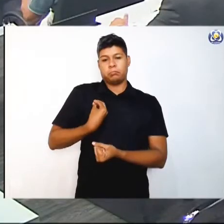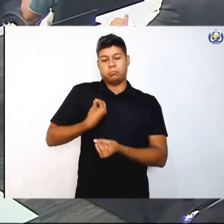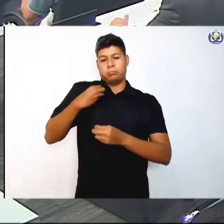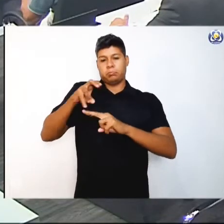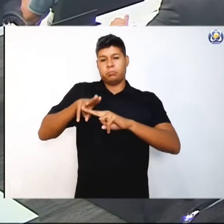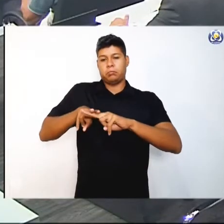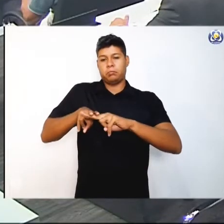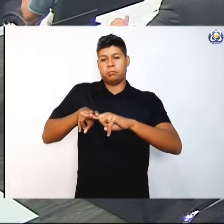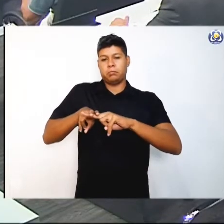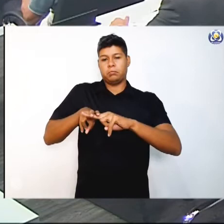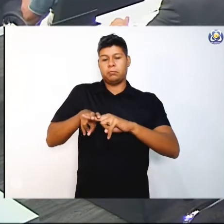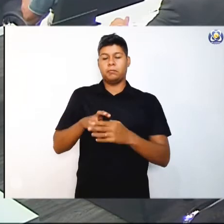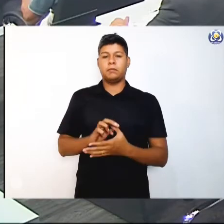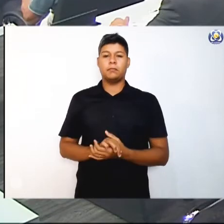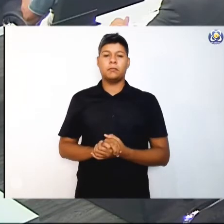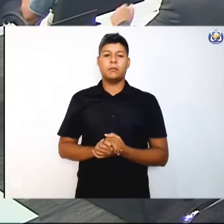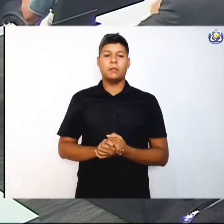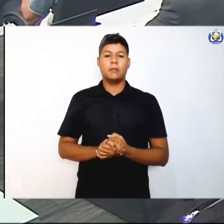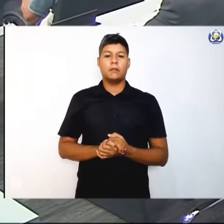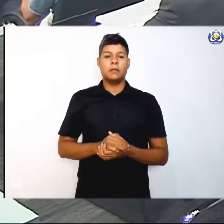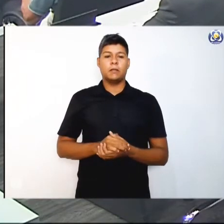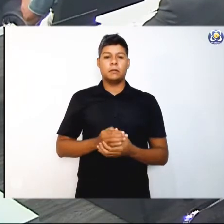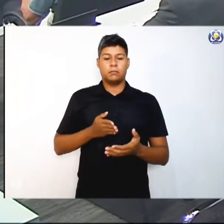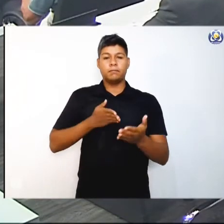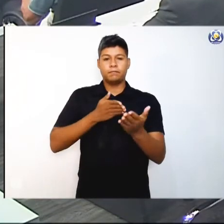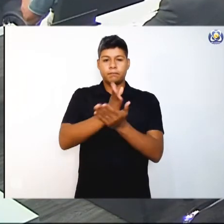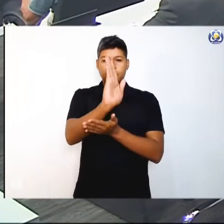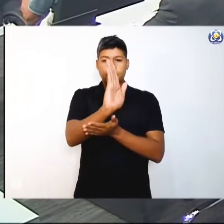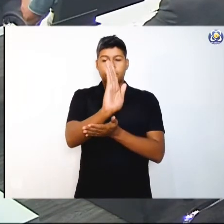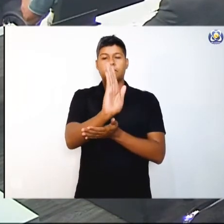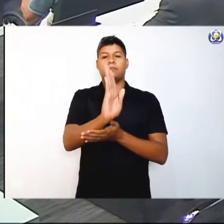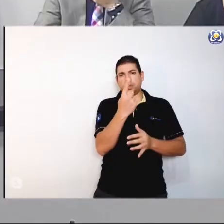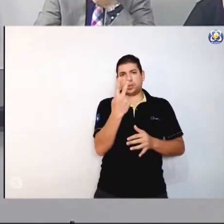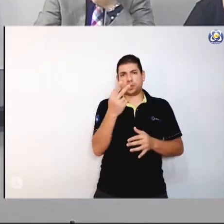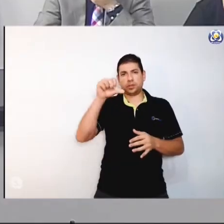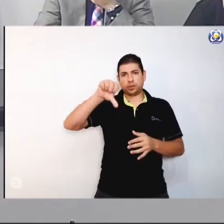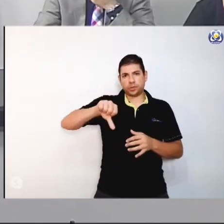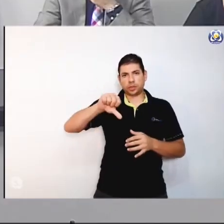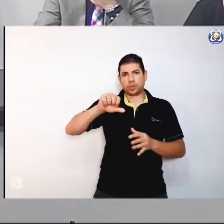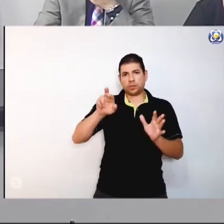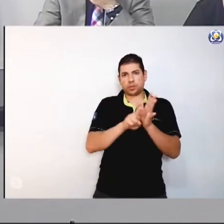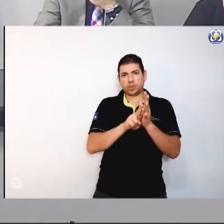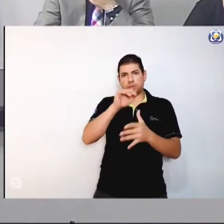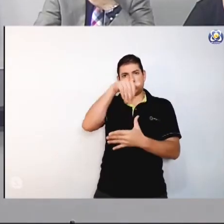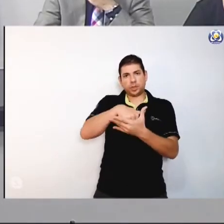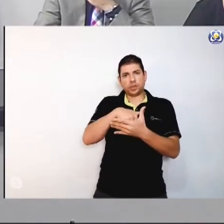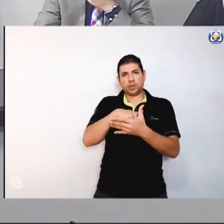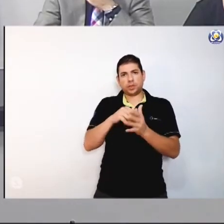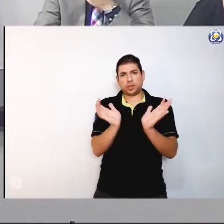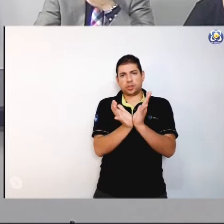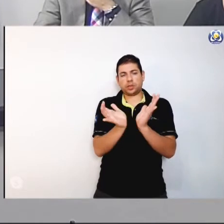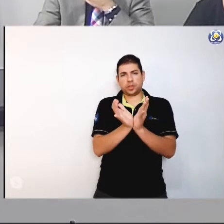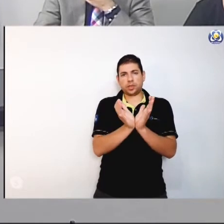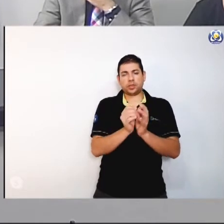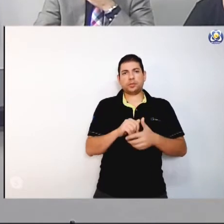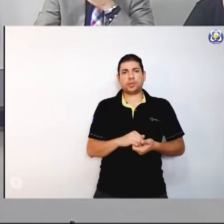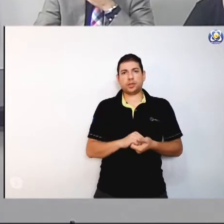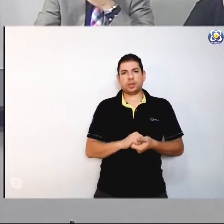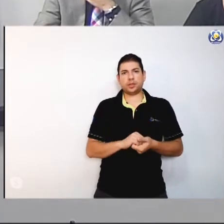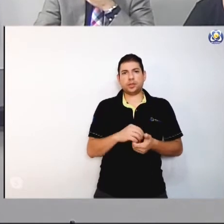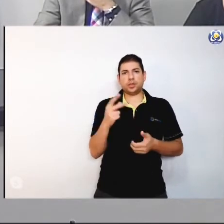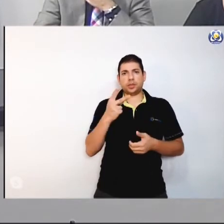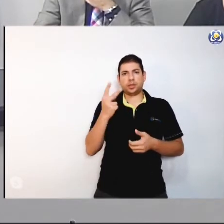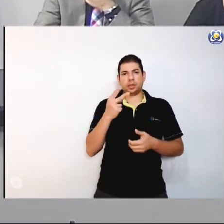Todos foram aprovados por unanimidade. Em segunda votação e discussão, os vereadores ainda